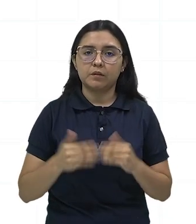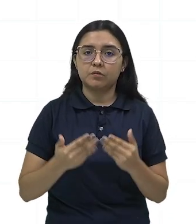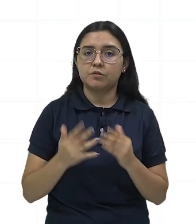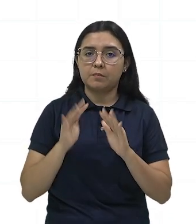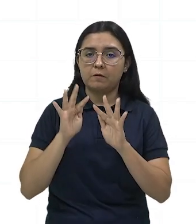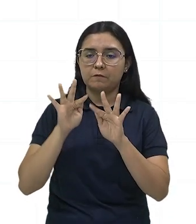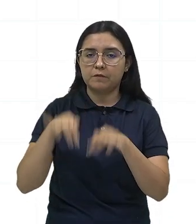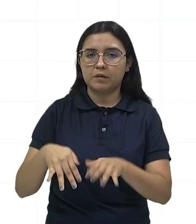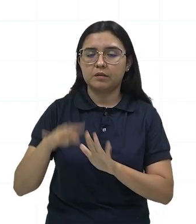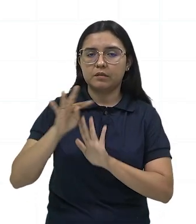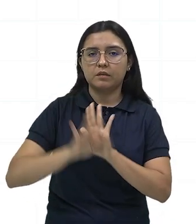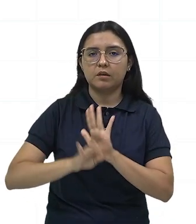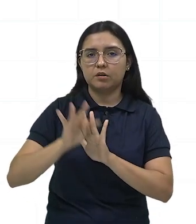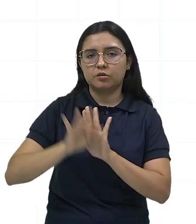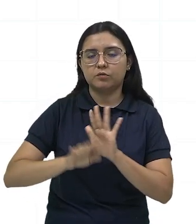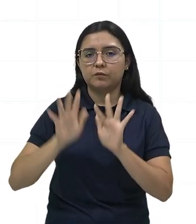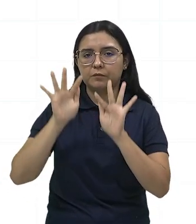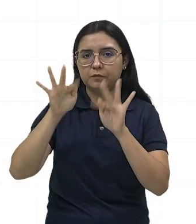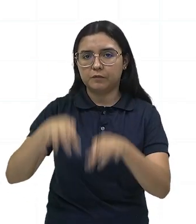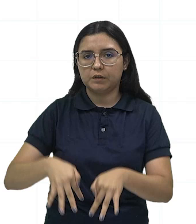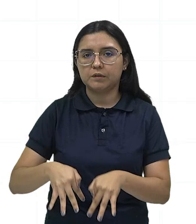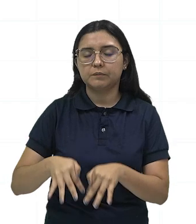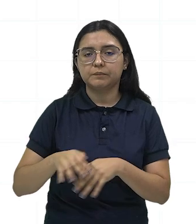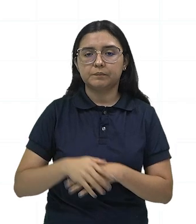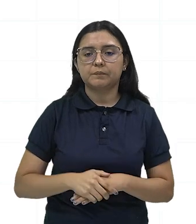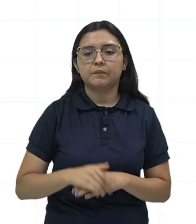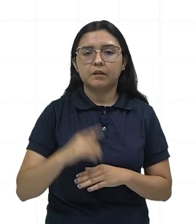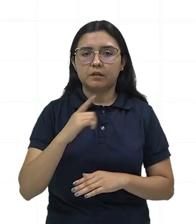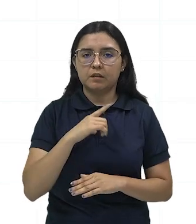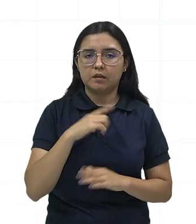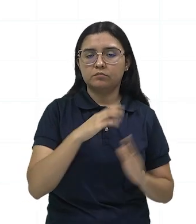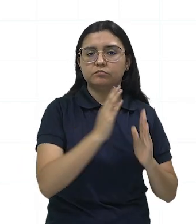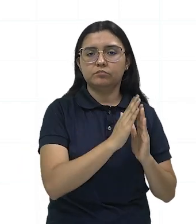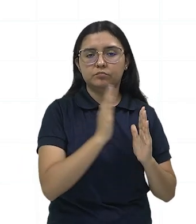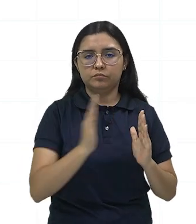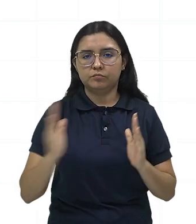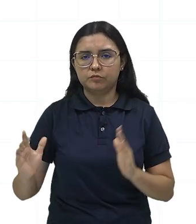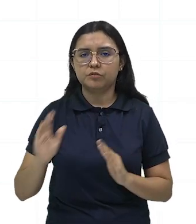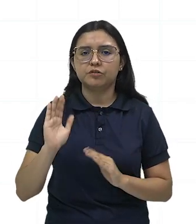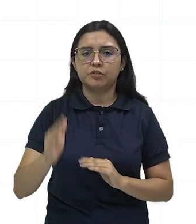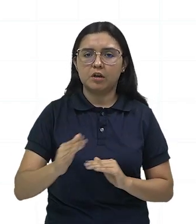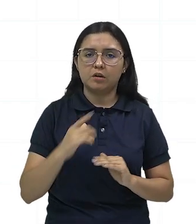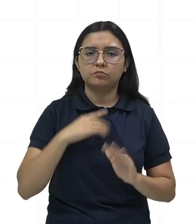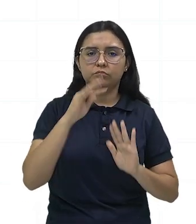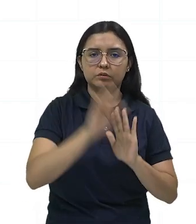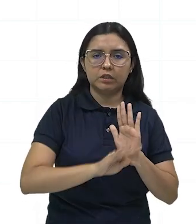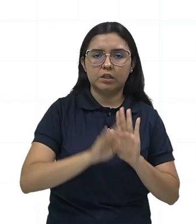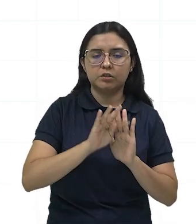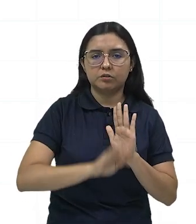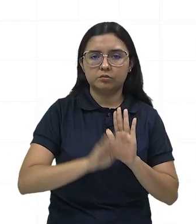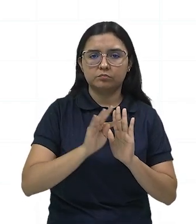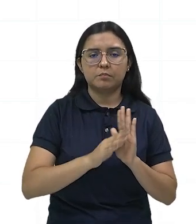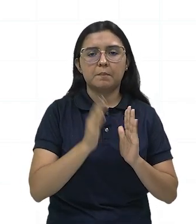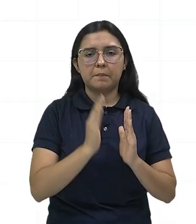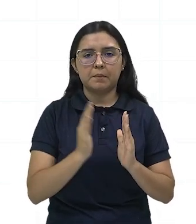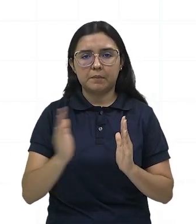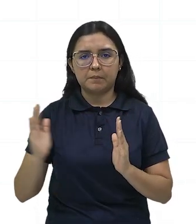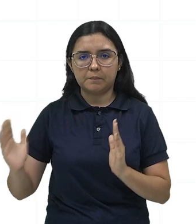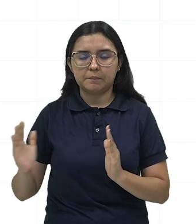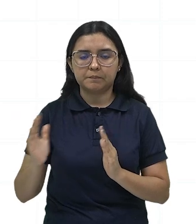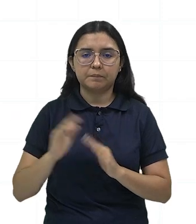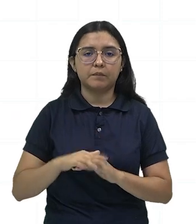né? Quando você quer dar um último destaque, estou ali numa cronologia em que eu já desenvolvi o meu texto e aqui eu estou